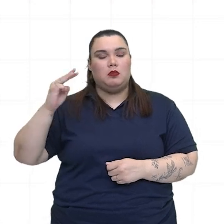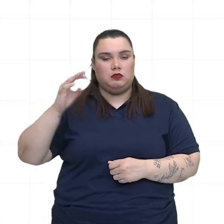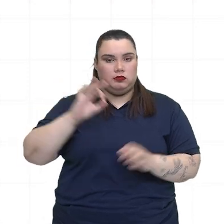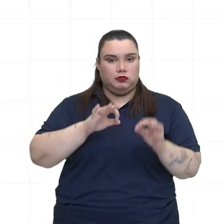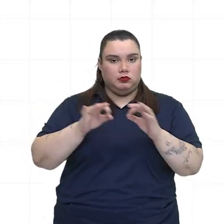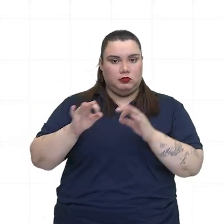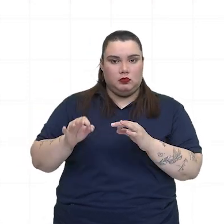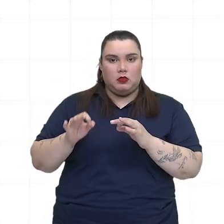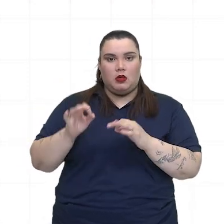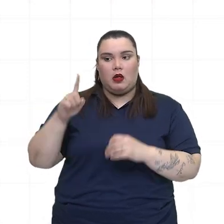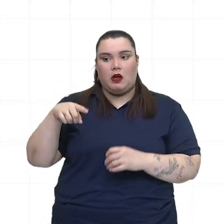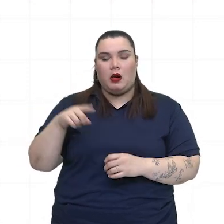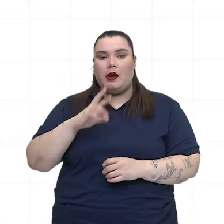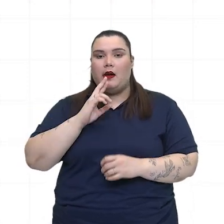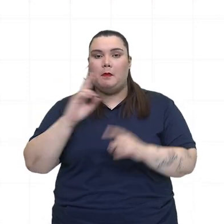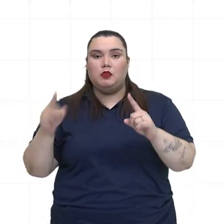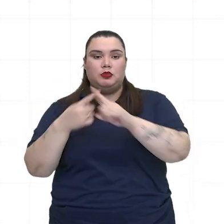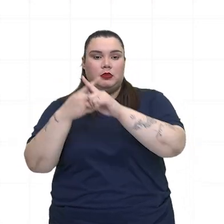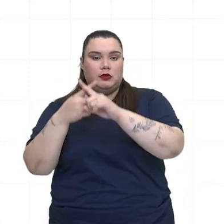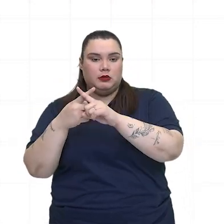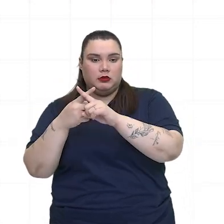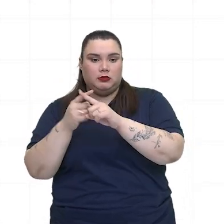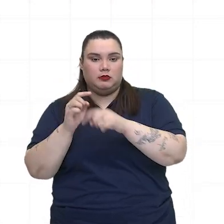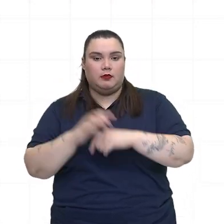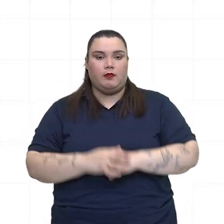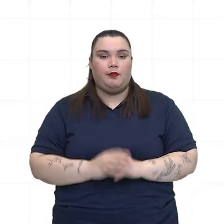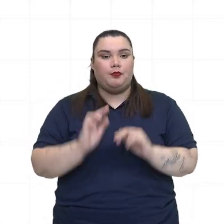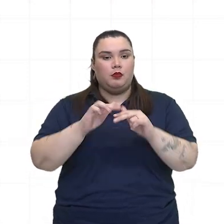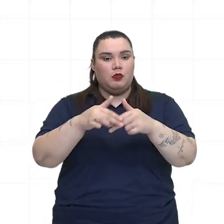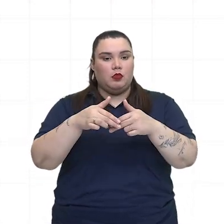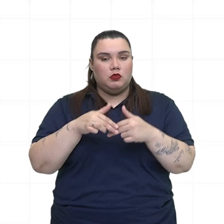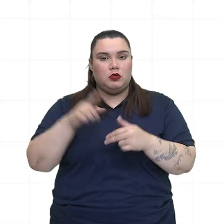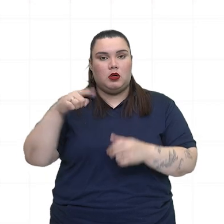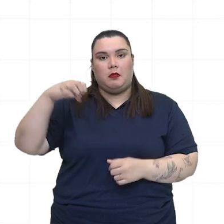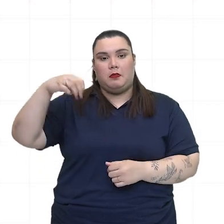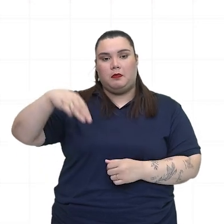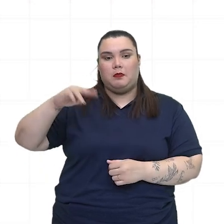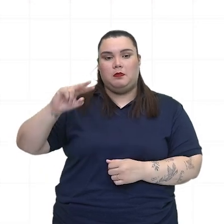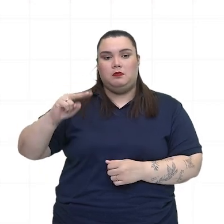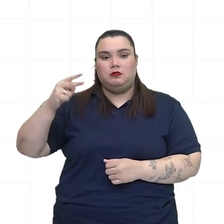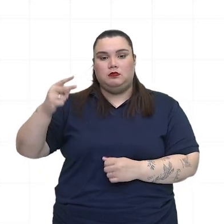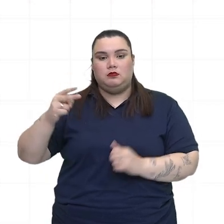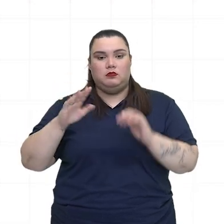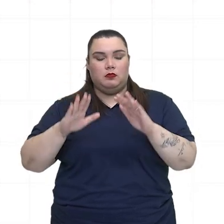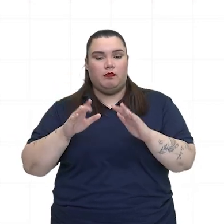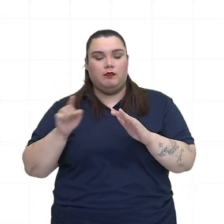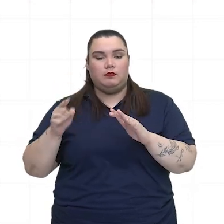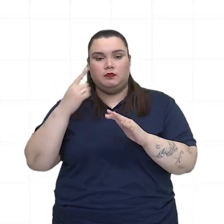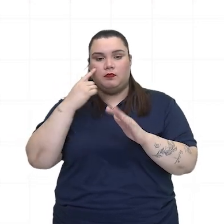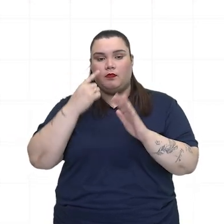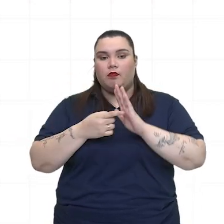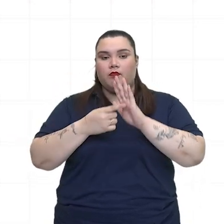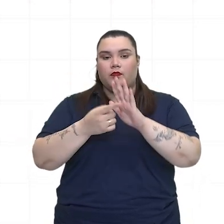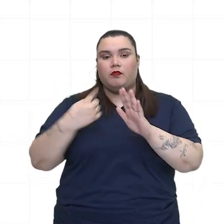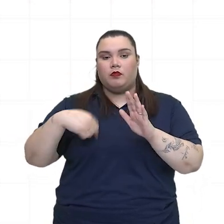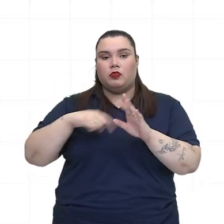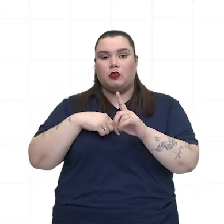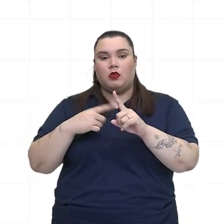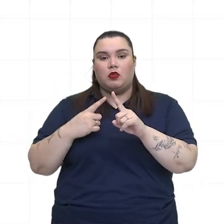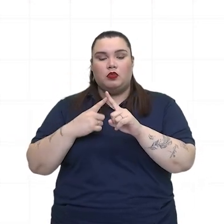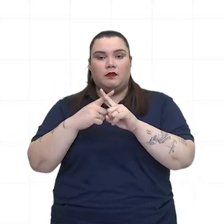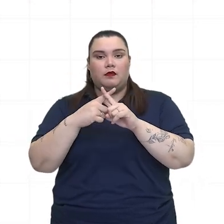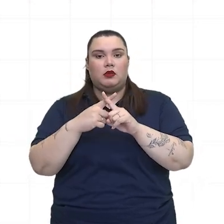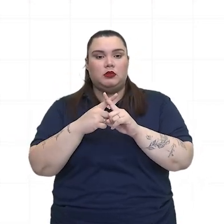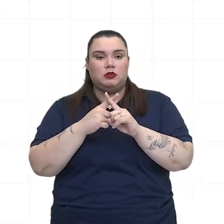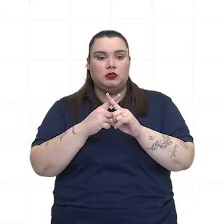por outro. É um produto, é uma multiplicação. Por isso que ficou o metro ao quadrado. Aqui nós estamos